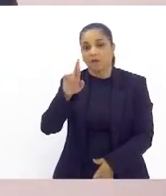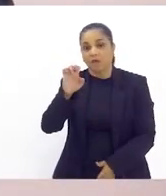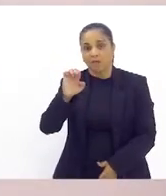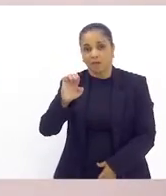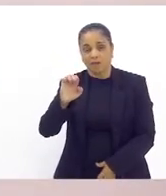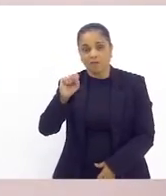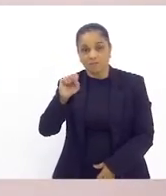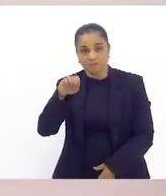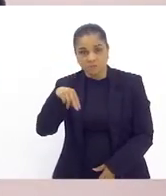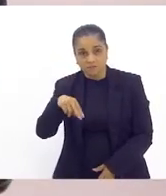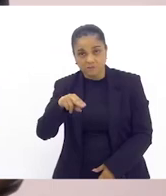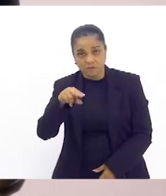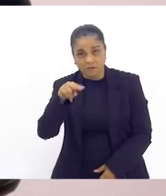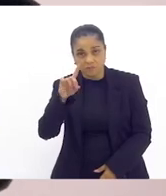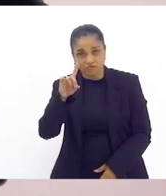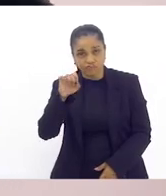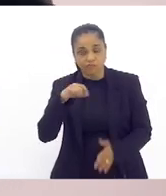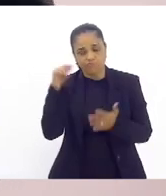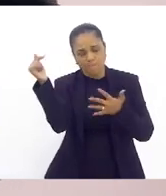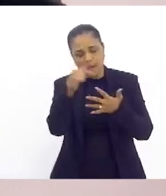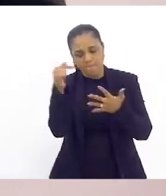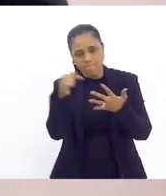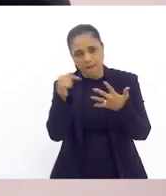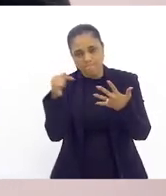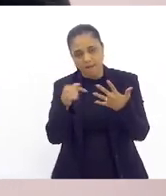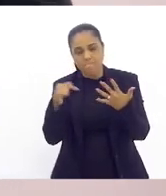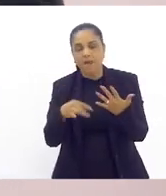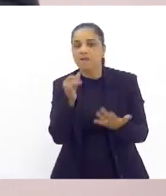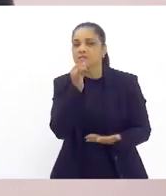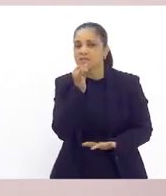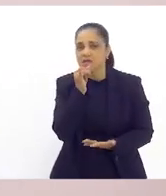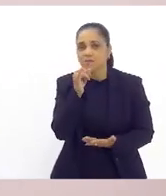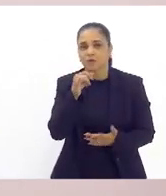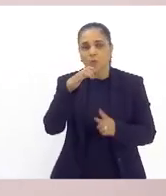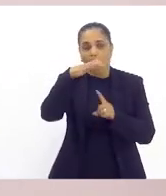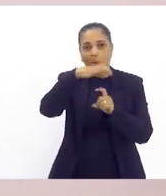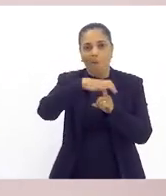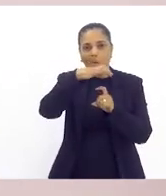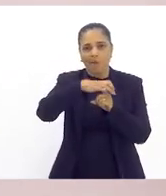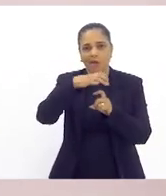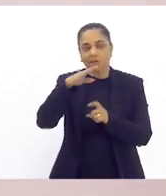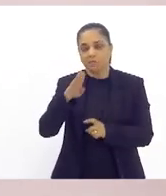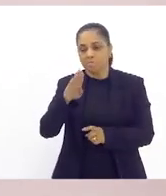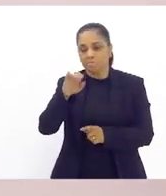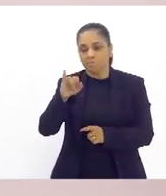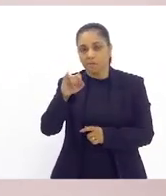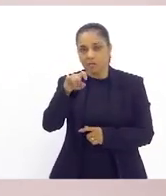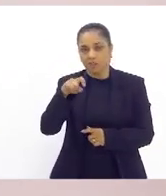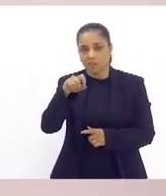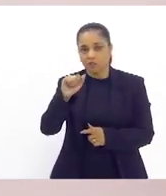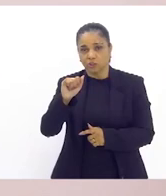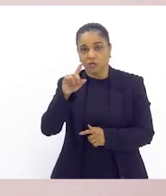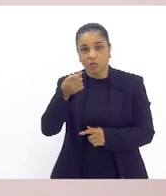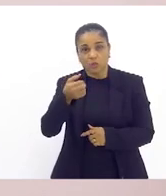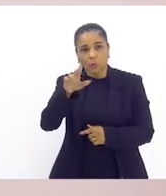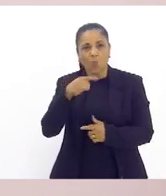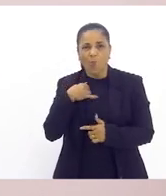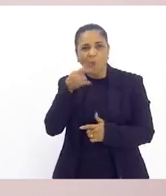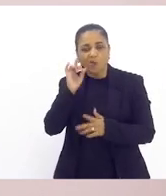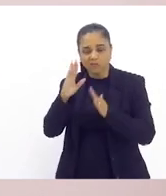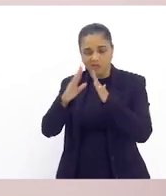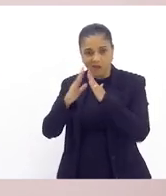e tem por item como por exemplo o Parque Embaixador que é um bairro onde as pessoas sofrem muito ontem eu fui na casa de uma senhora